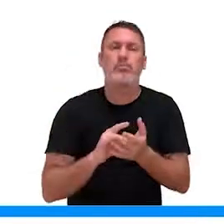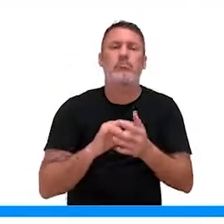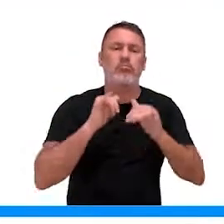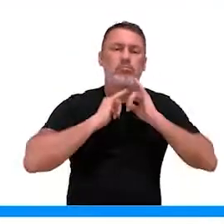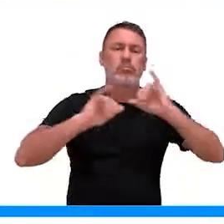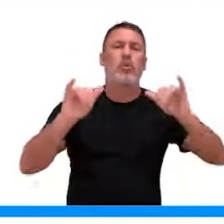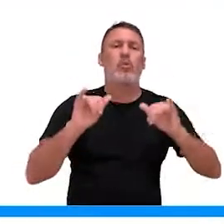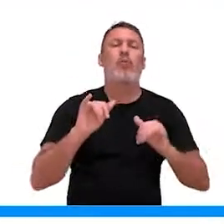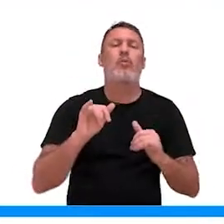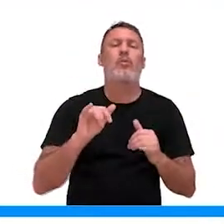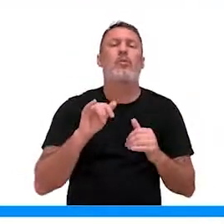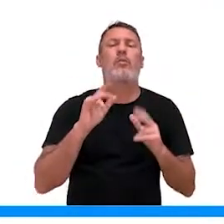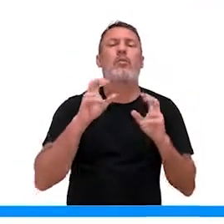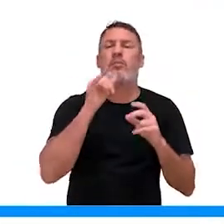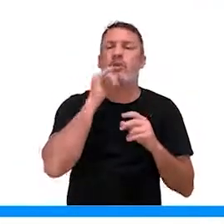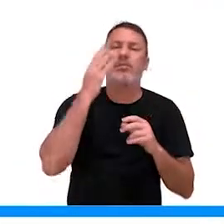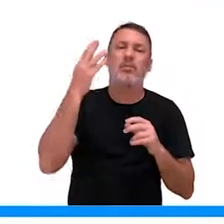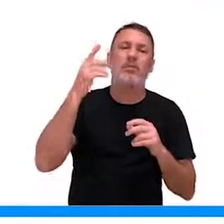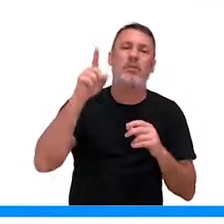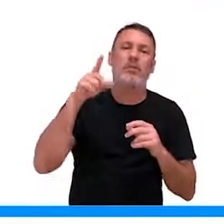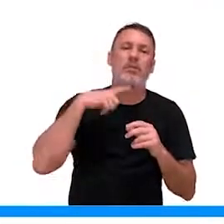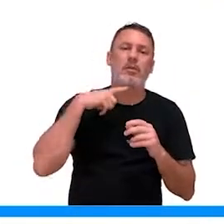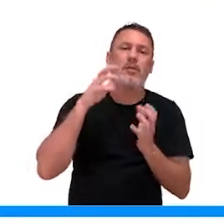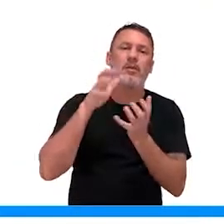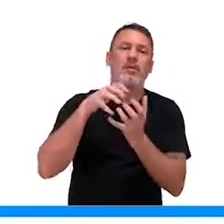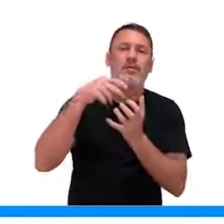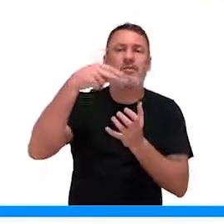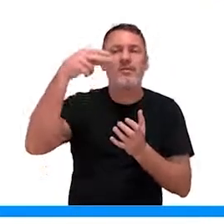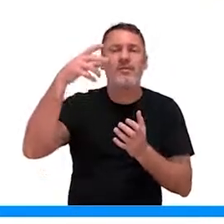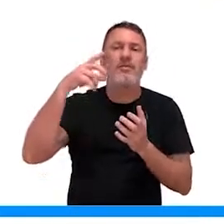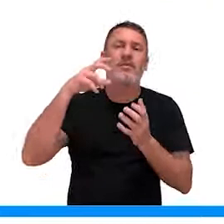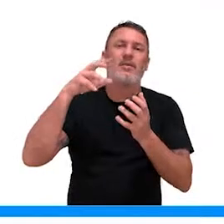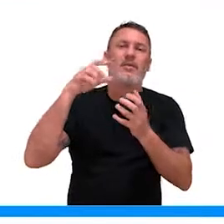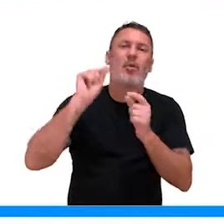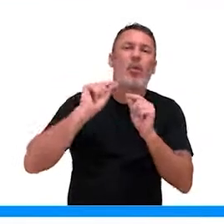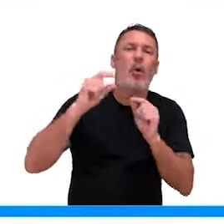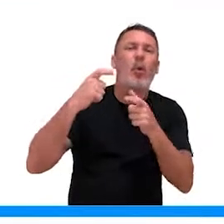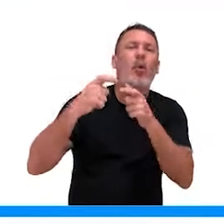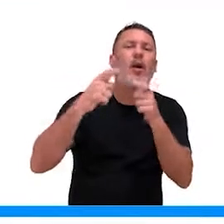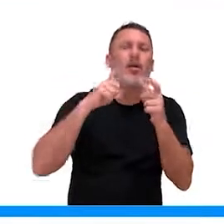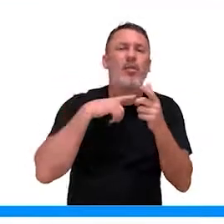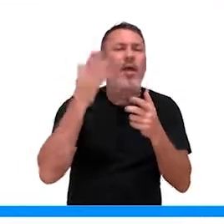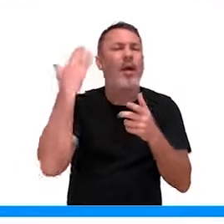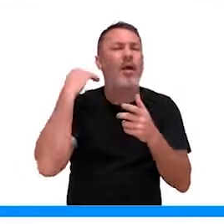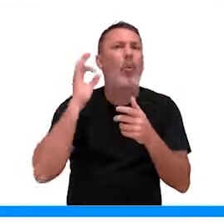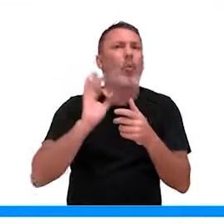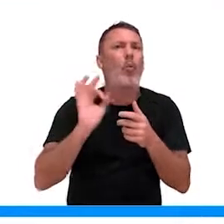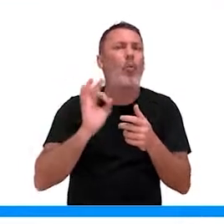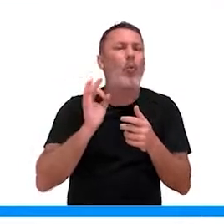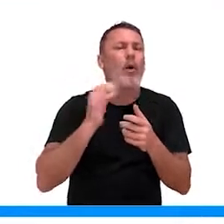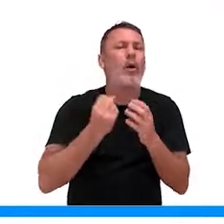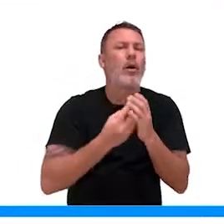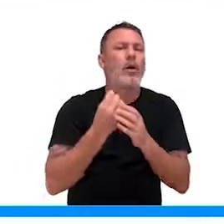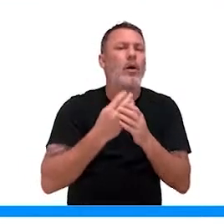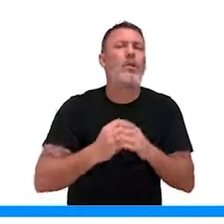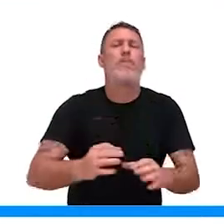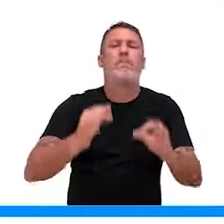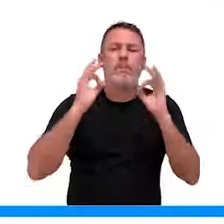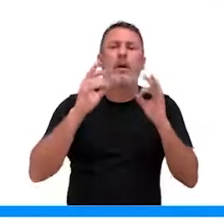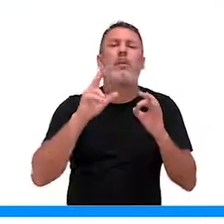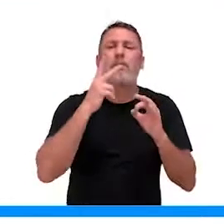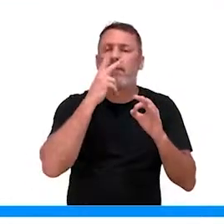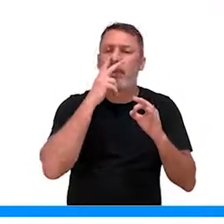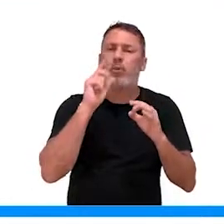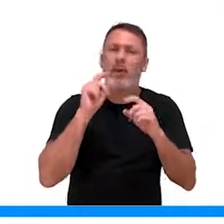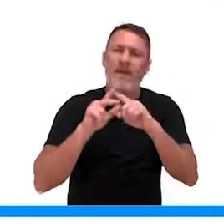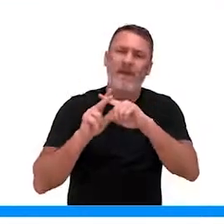Principalmente relacionadas a Fernando de Noronha, ali a Tocantins, alterações específicas, tá? Que a partir da revisão